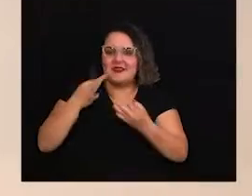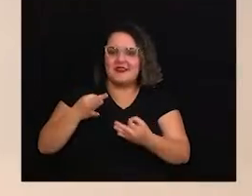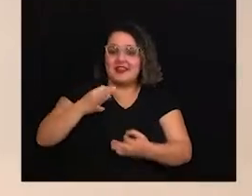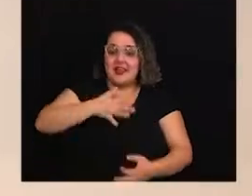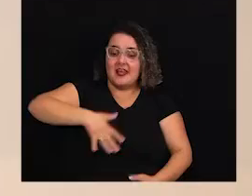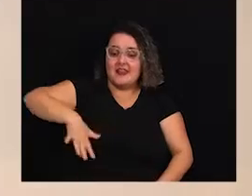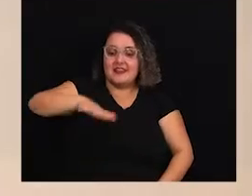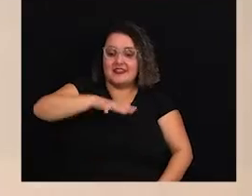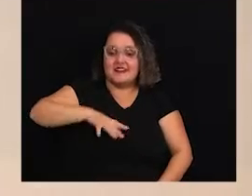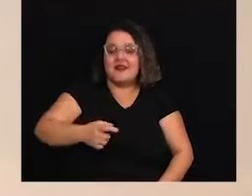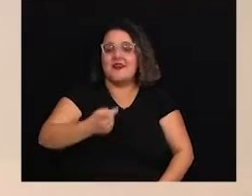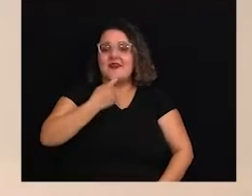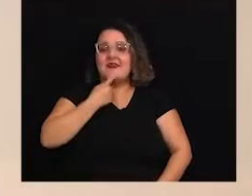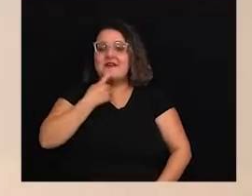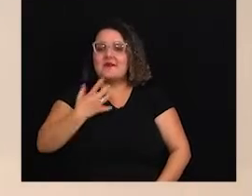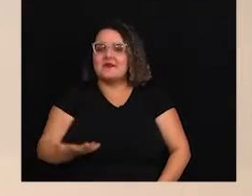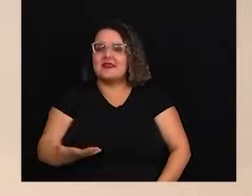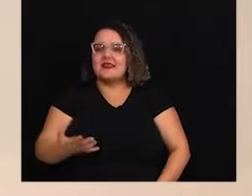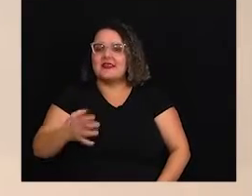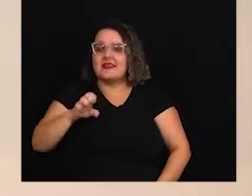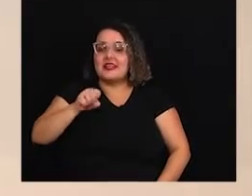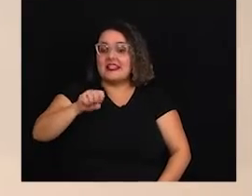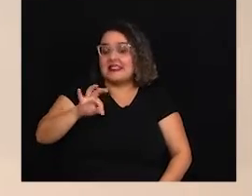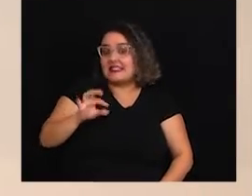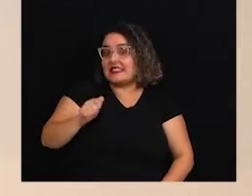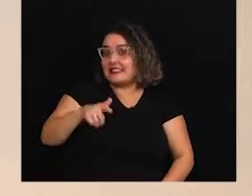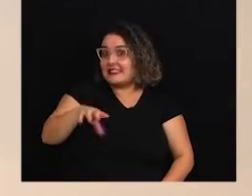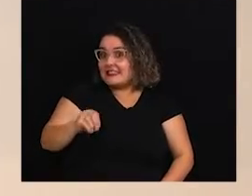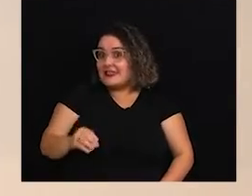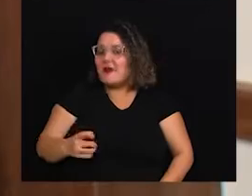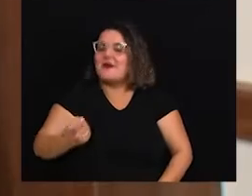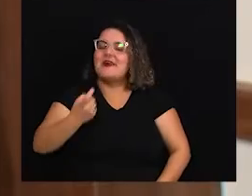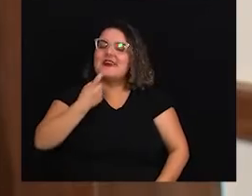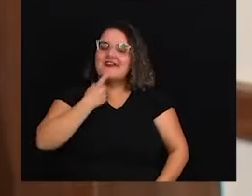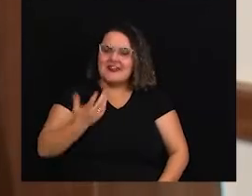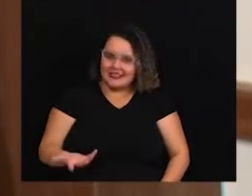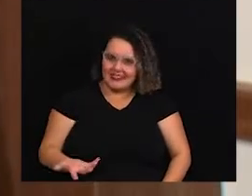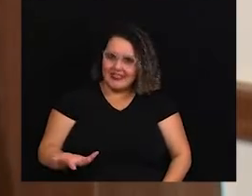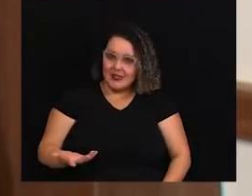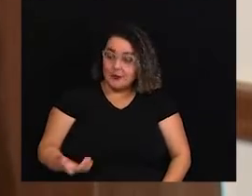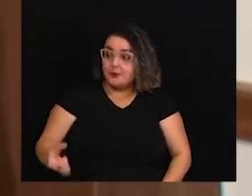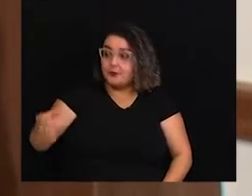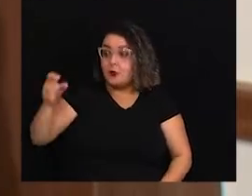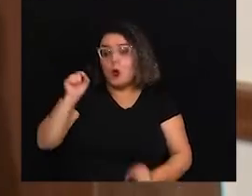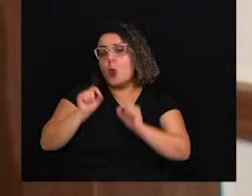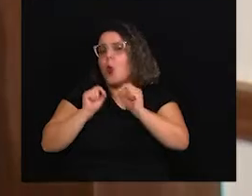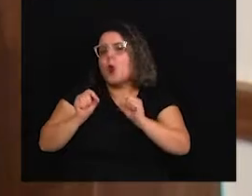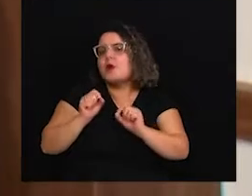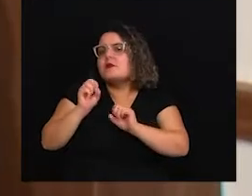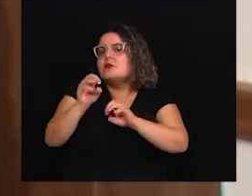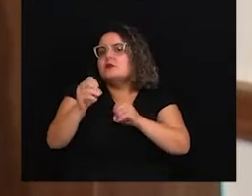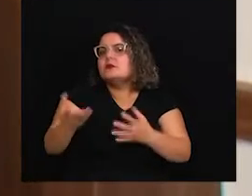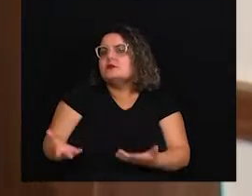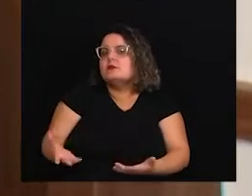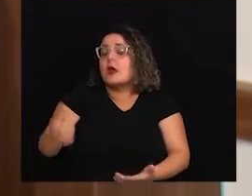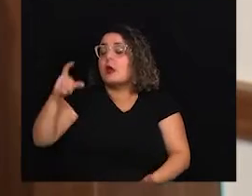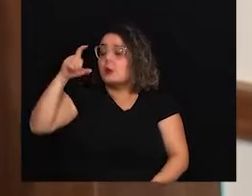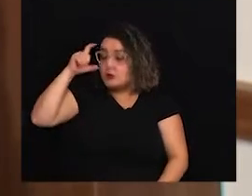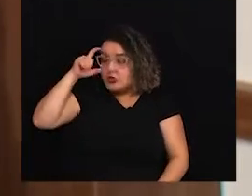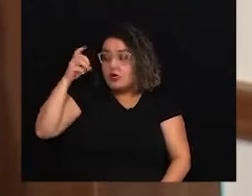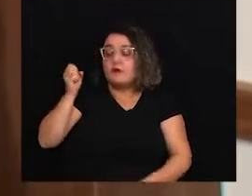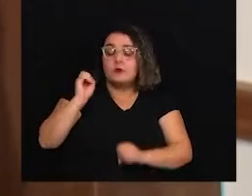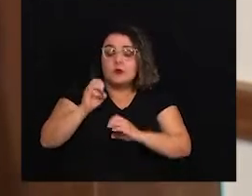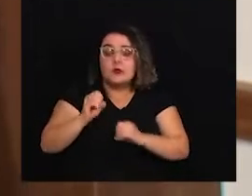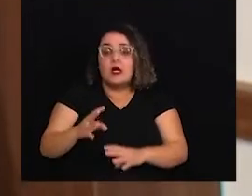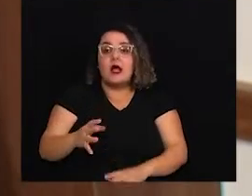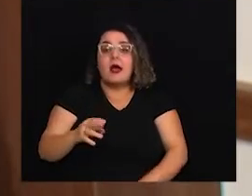Estação Campineira. Estação Campineira. E aí, o que a gente vai ensinar para o pessoal de casa? Michel, esse daqui é o Realiza. É um dos